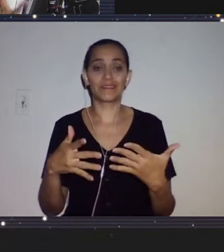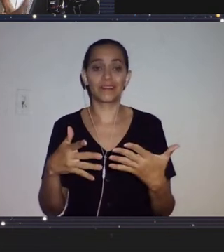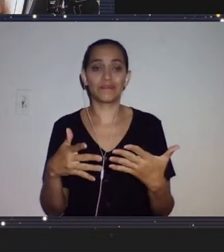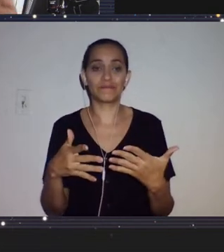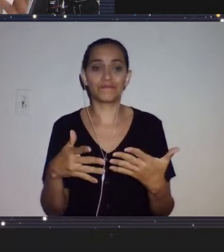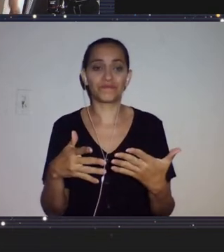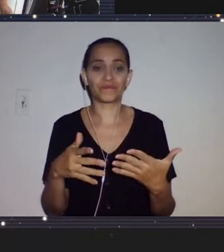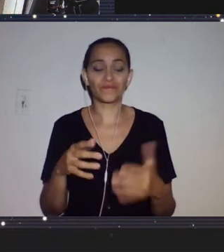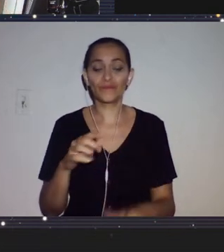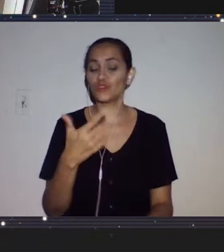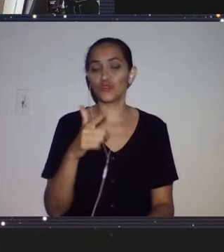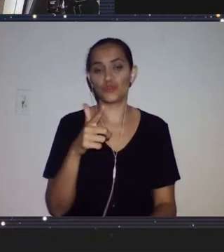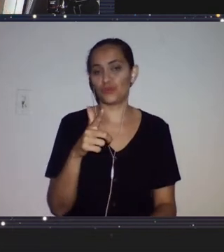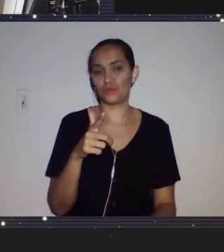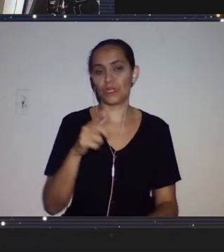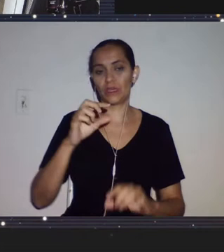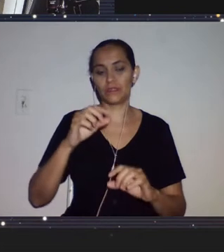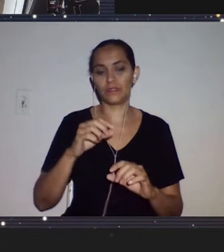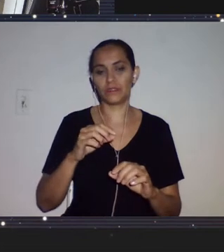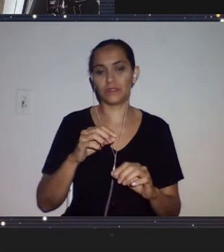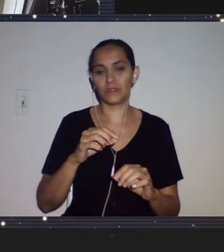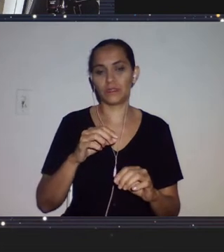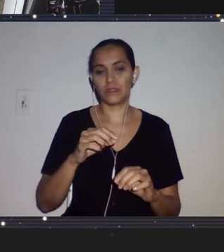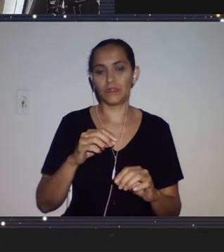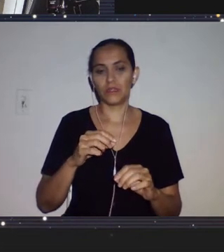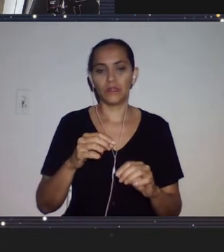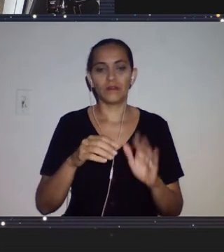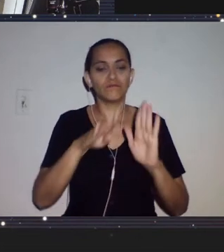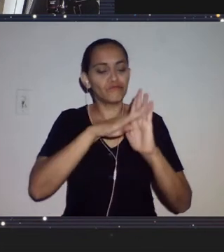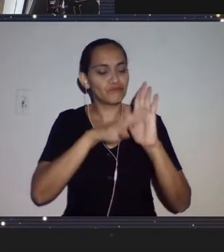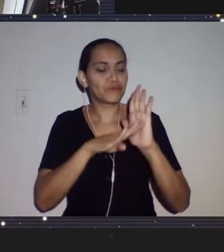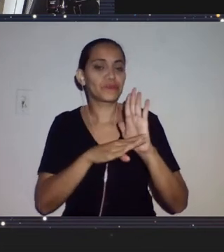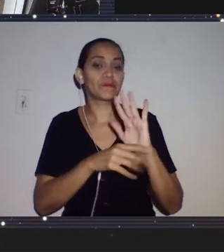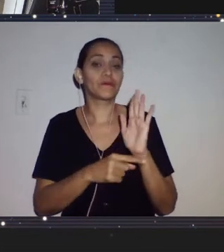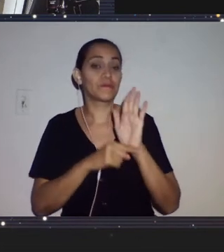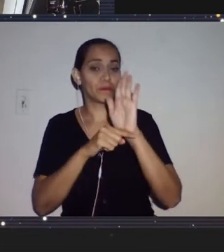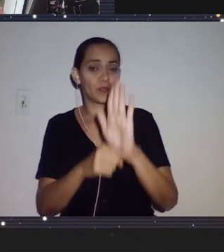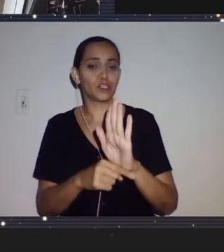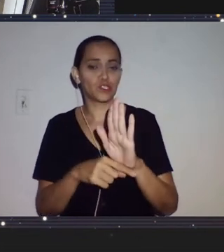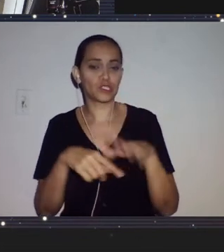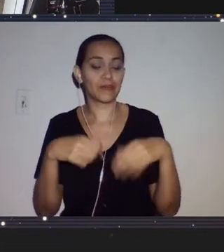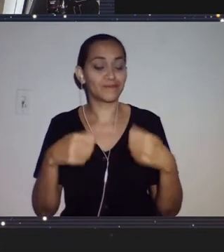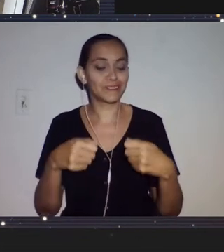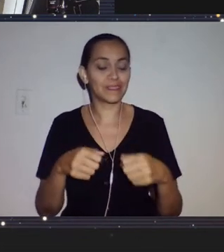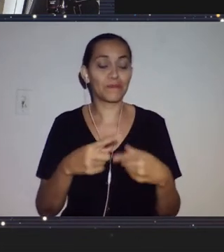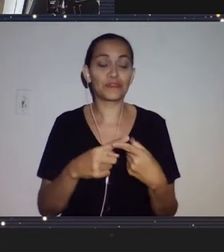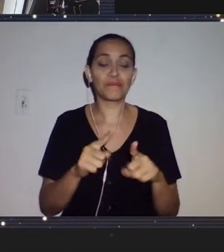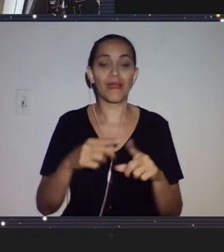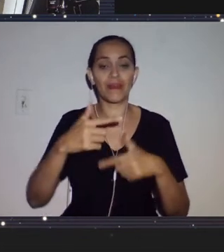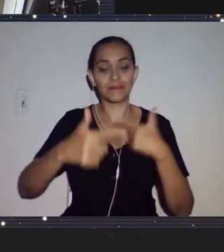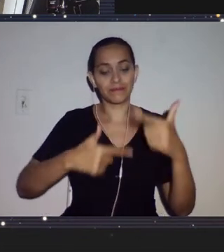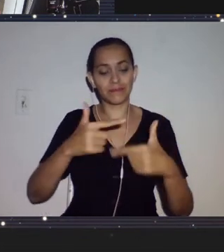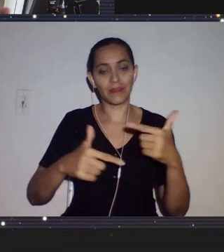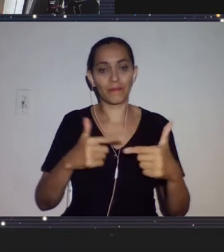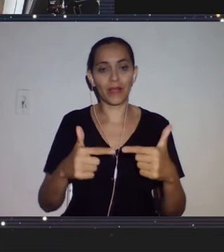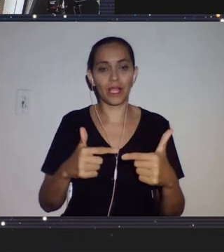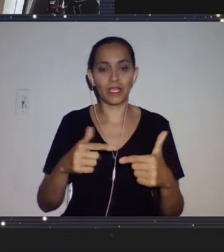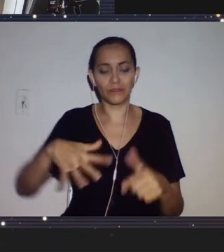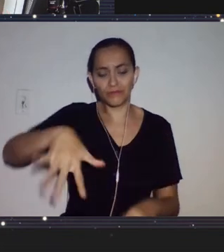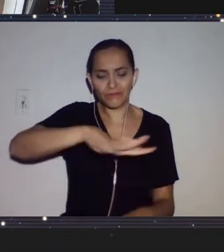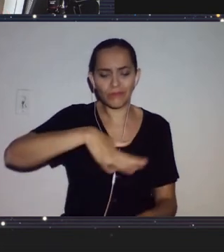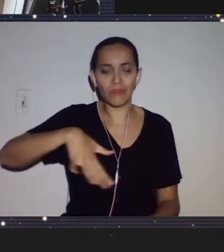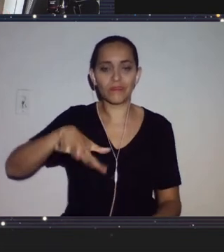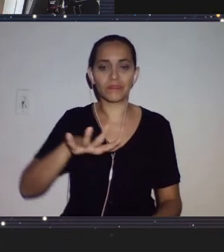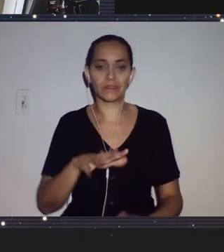não existe nenhum programa assim, para auxiliar nisso necessariamente, mas trabalhando com Deep Learning, Machine Learning, eu acho que é